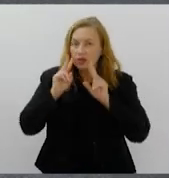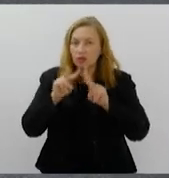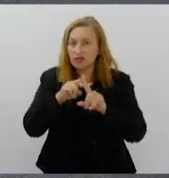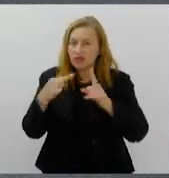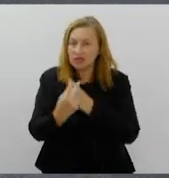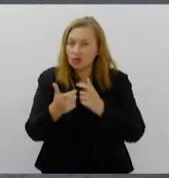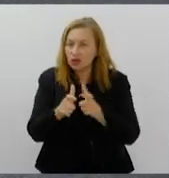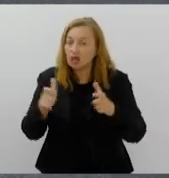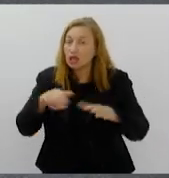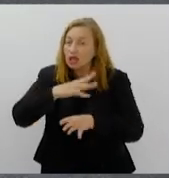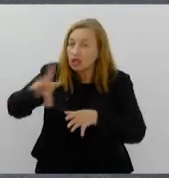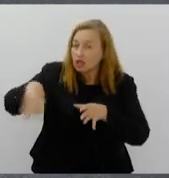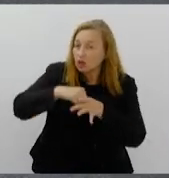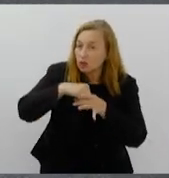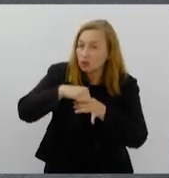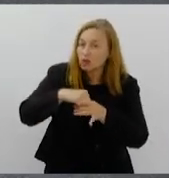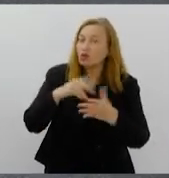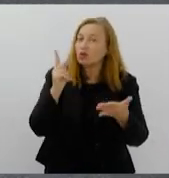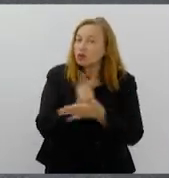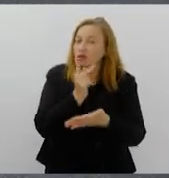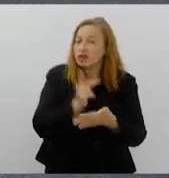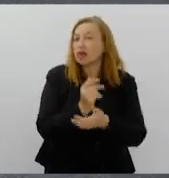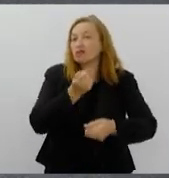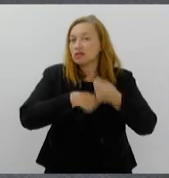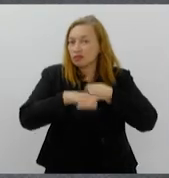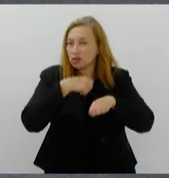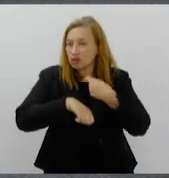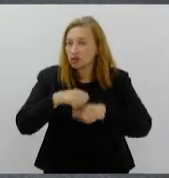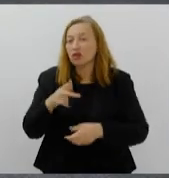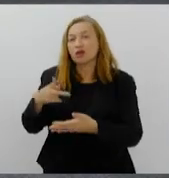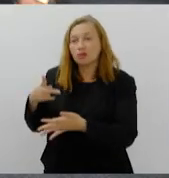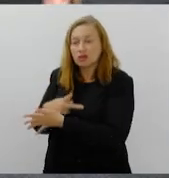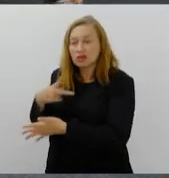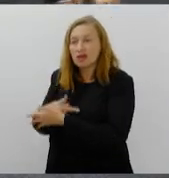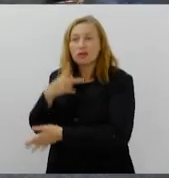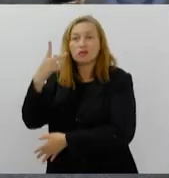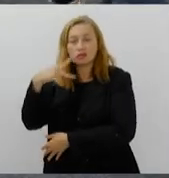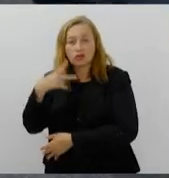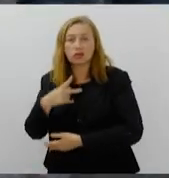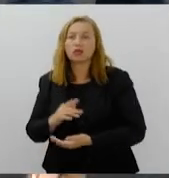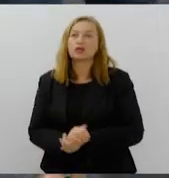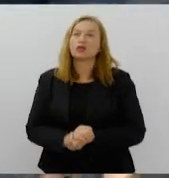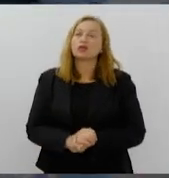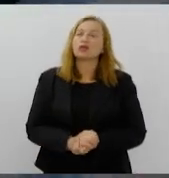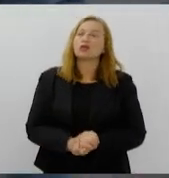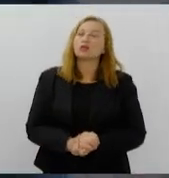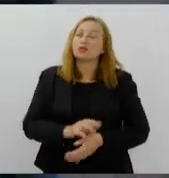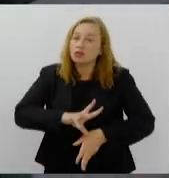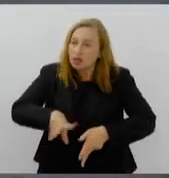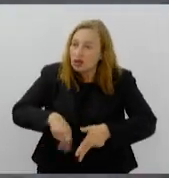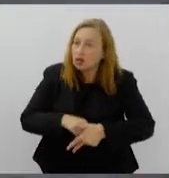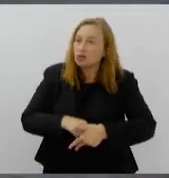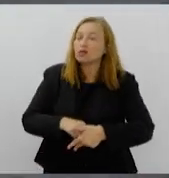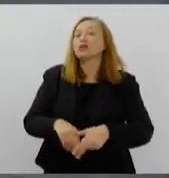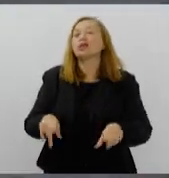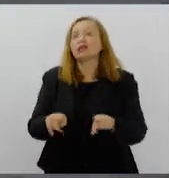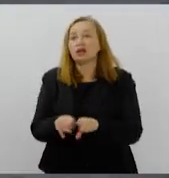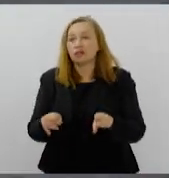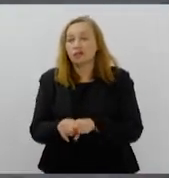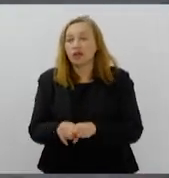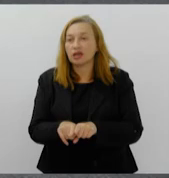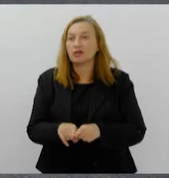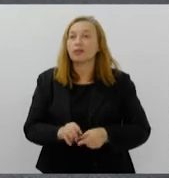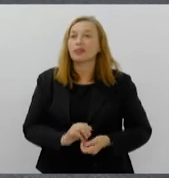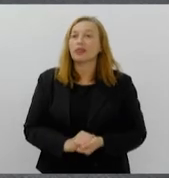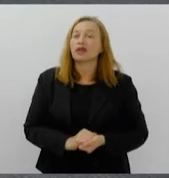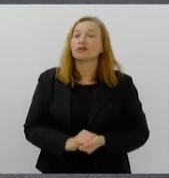que inclui os erros administrativos, os erros políticos, os esquemas de corrupção, inclusive